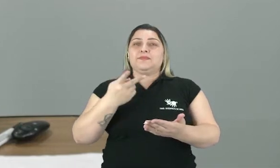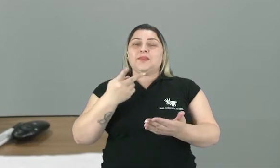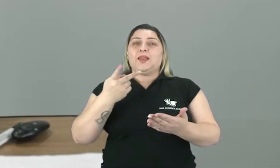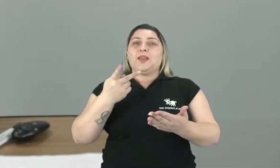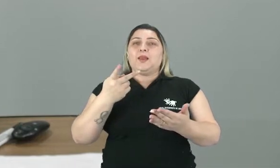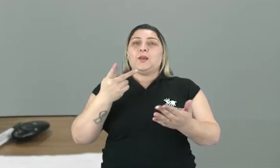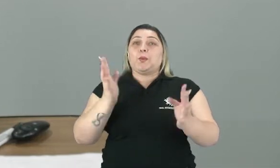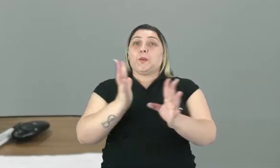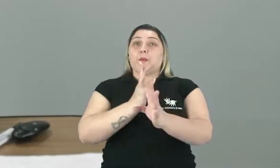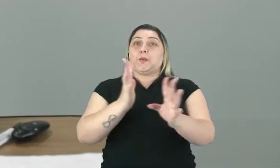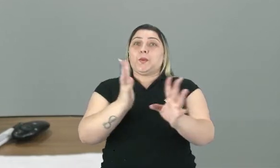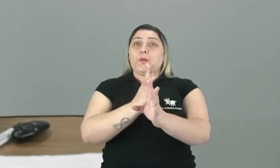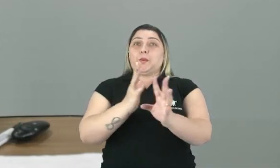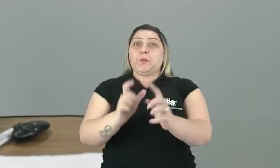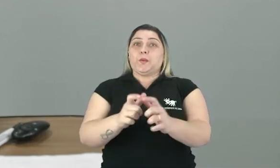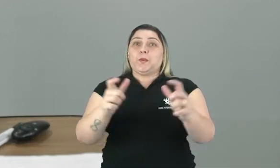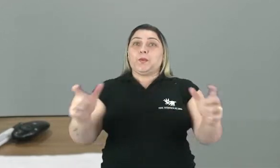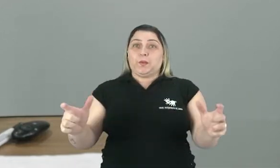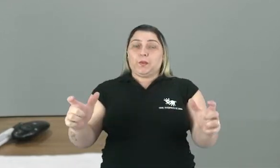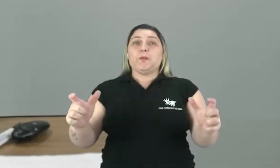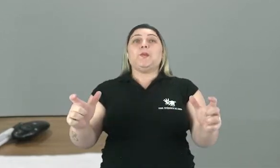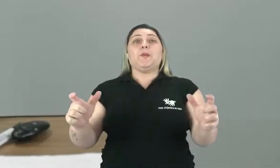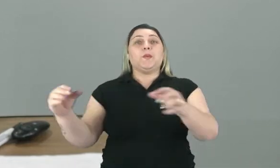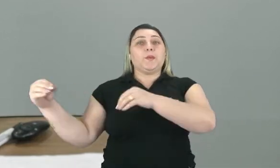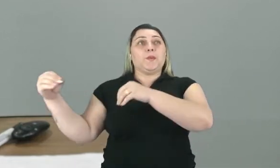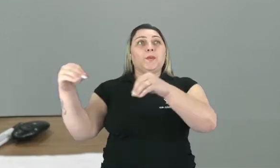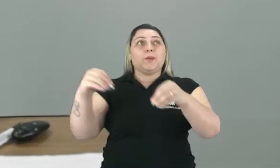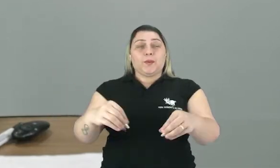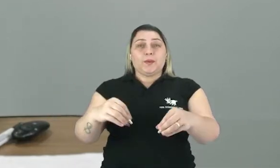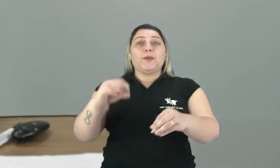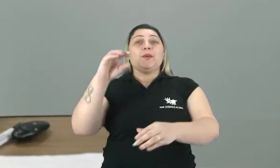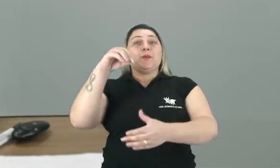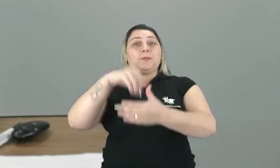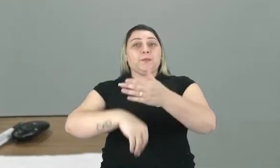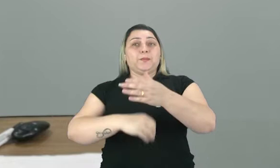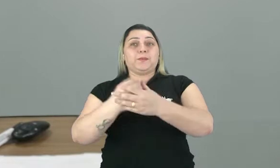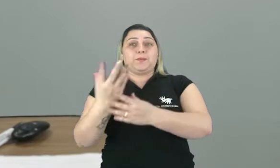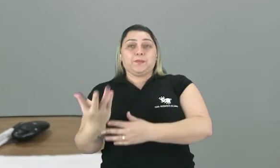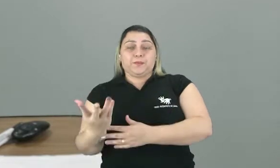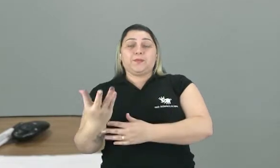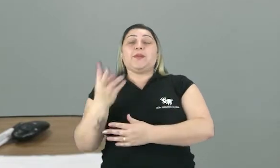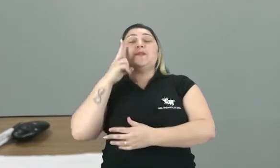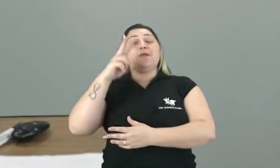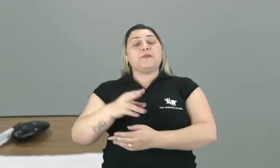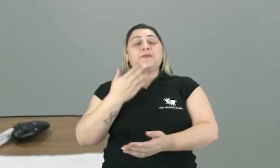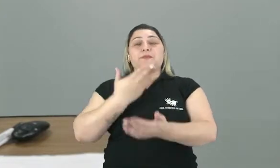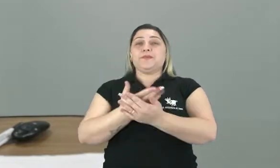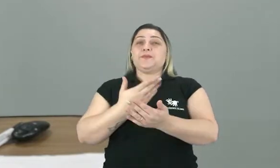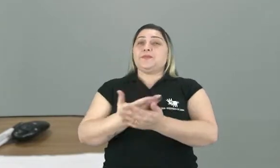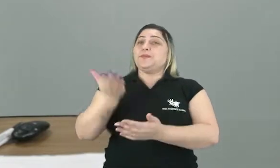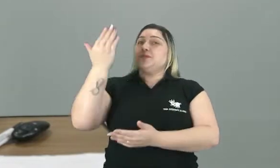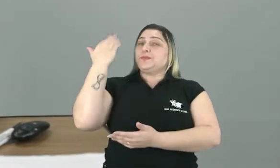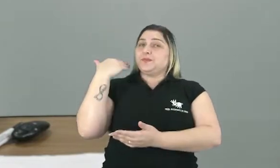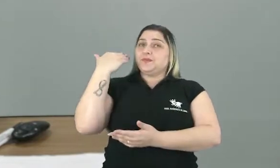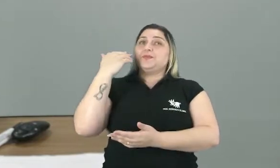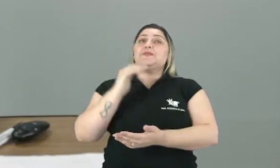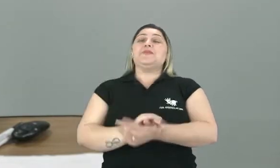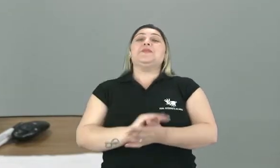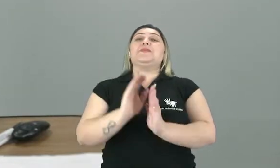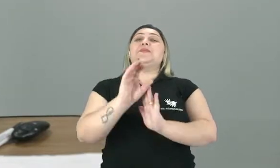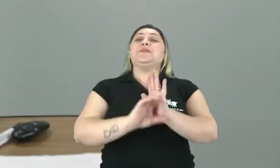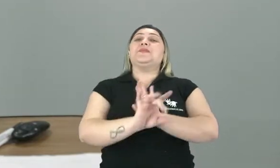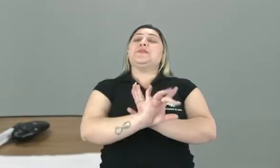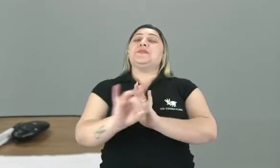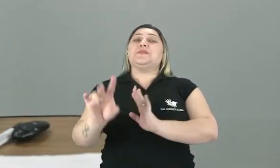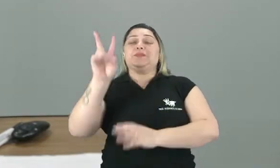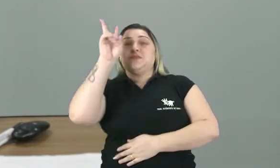fluxos migratórios, tá? Envolvendo as migrações internas e externas, como nós vimos na aula passada o conceito de cada uma. E